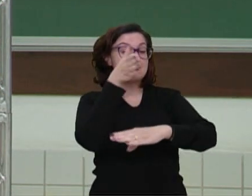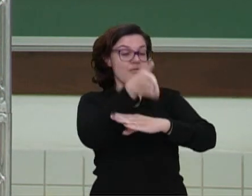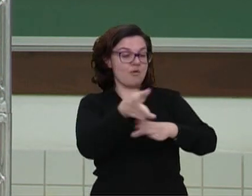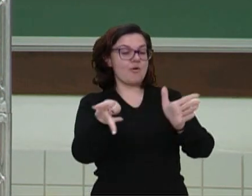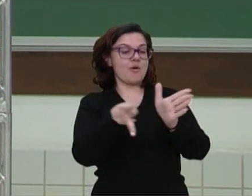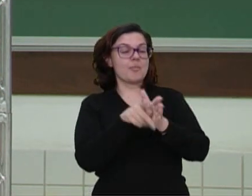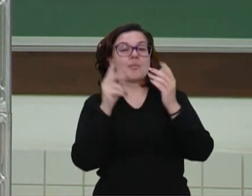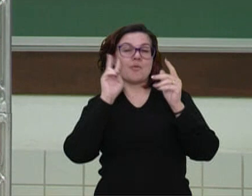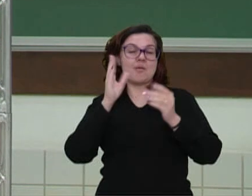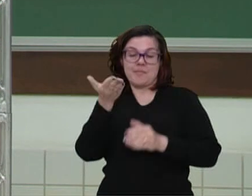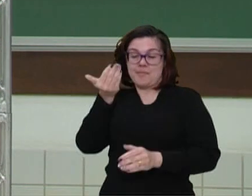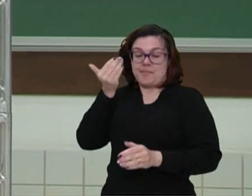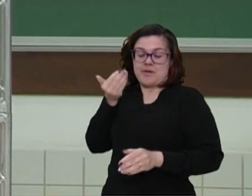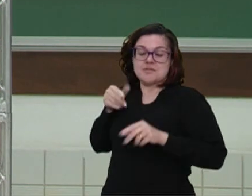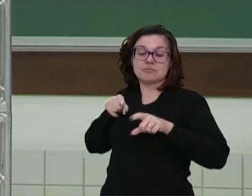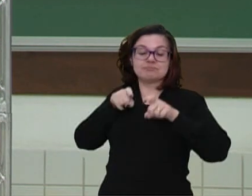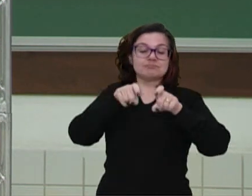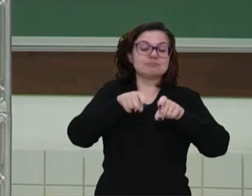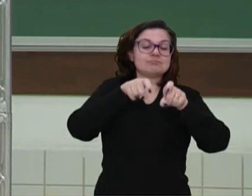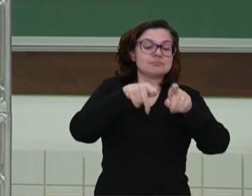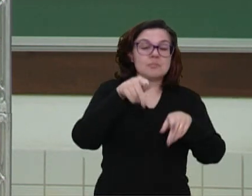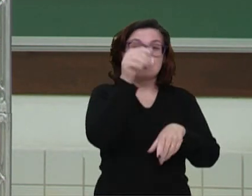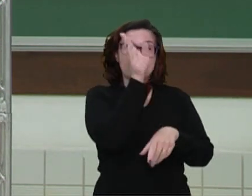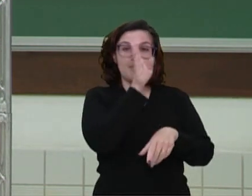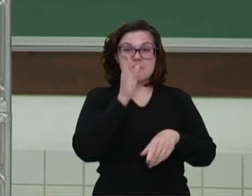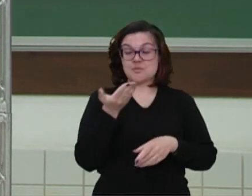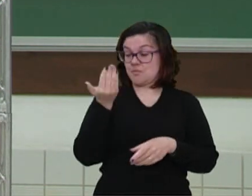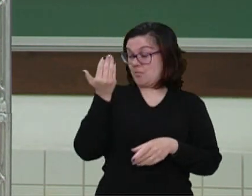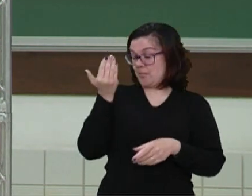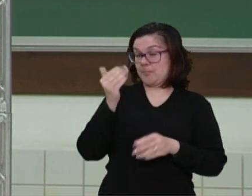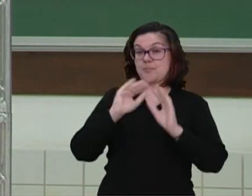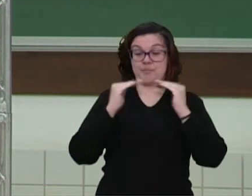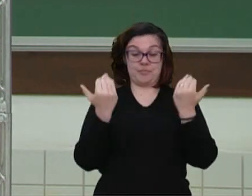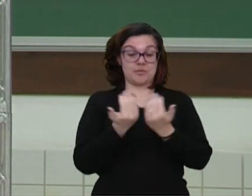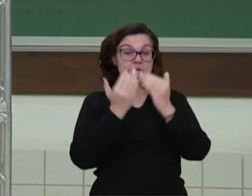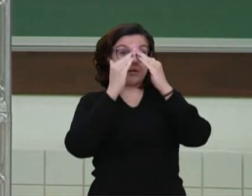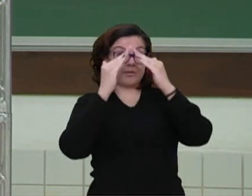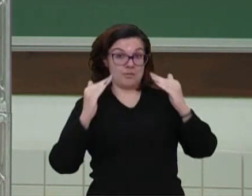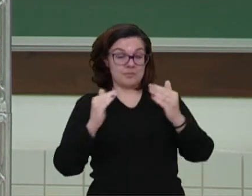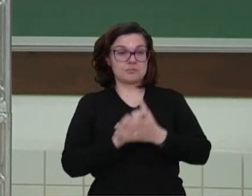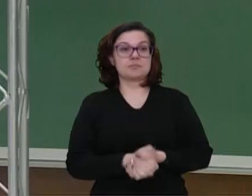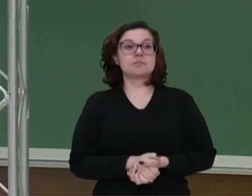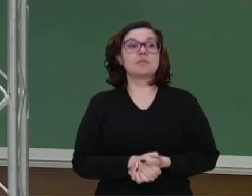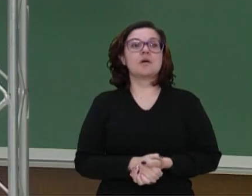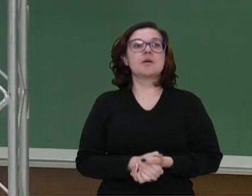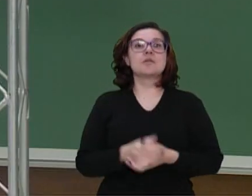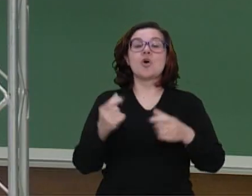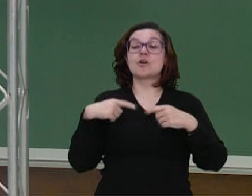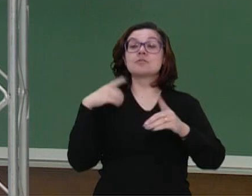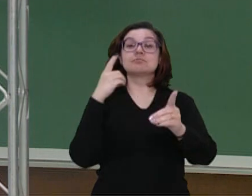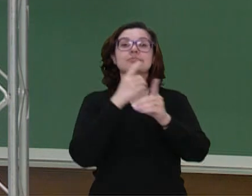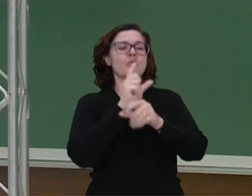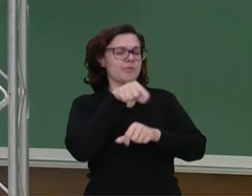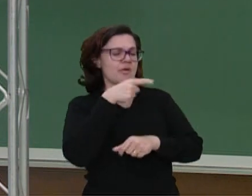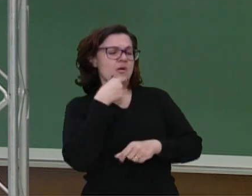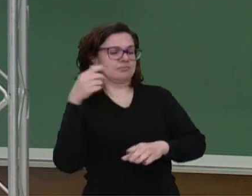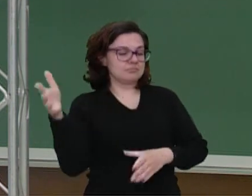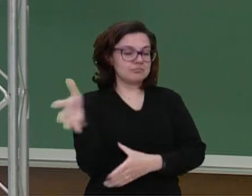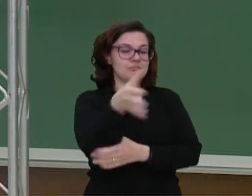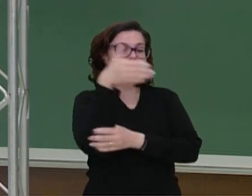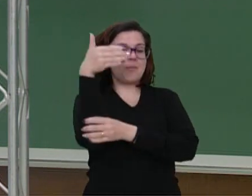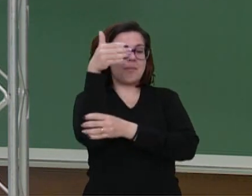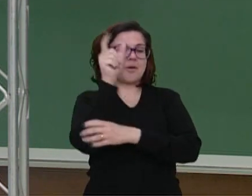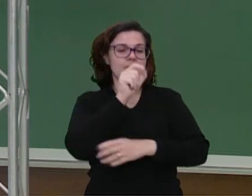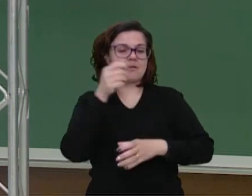de interiorização no Brasil. O bandeirante você identifica pela arma, aí tem um arcabuz